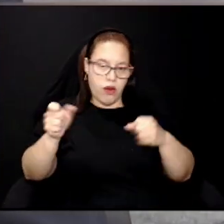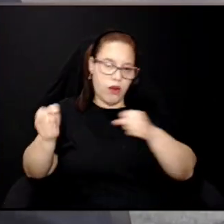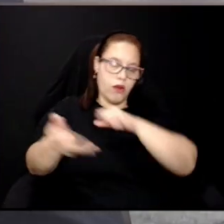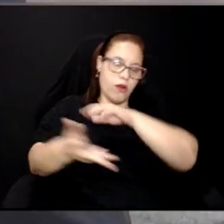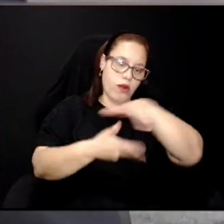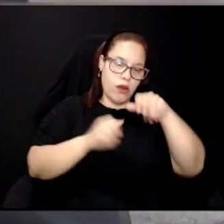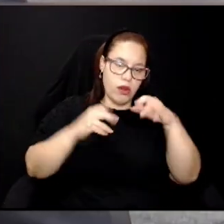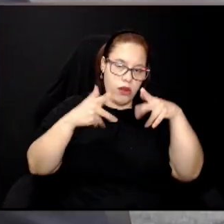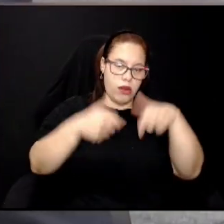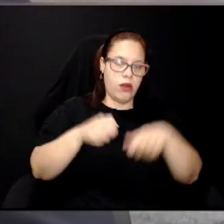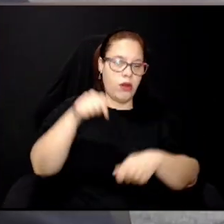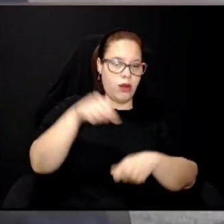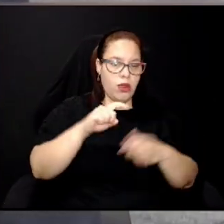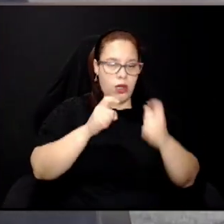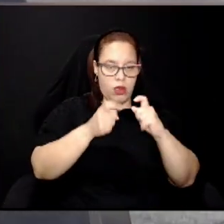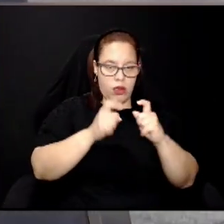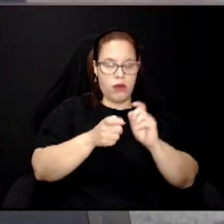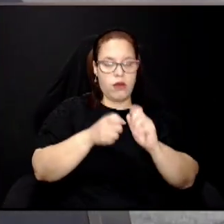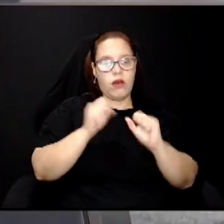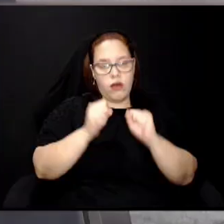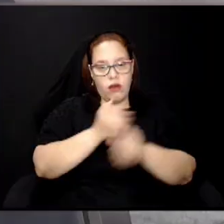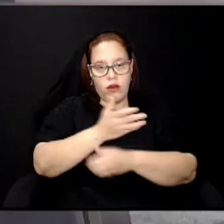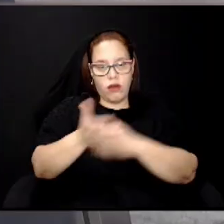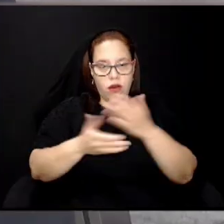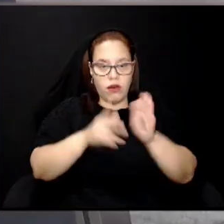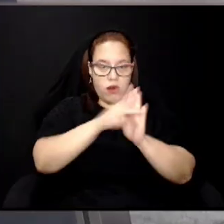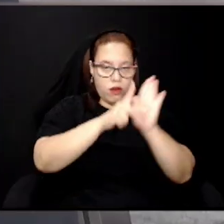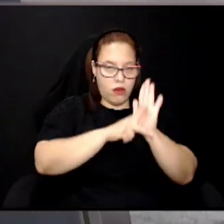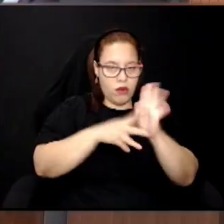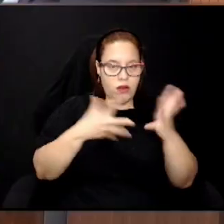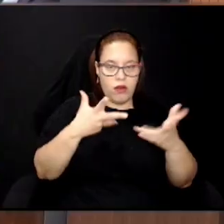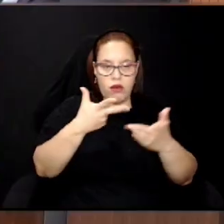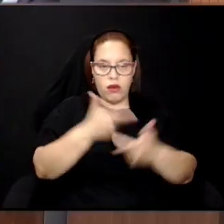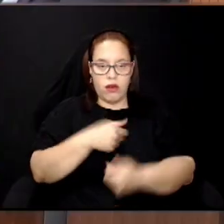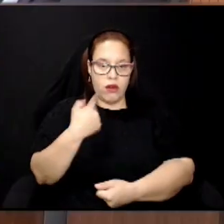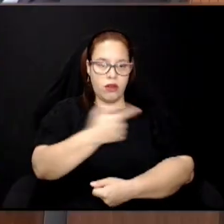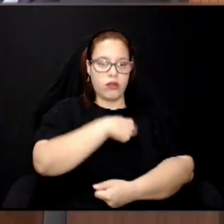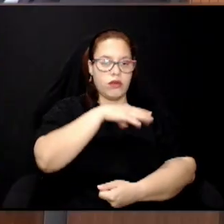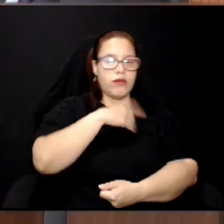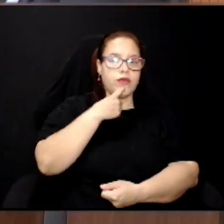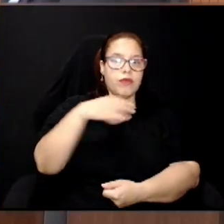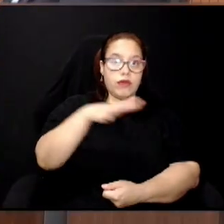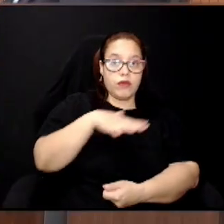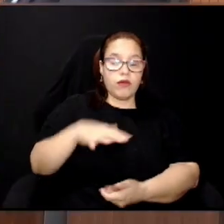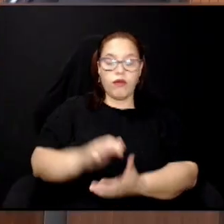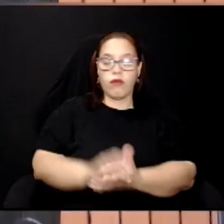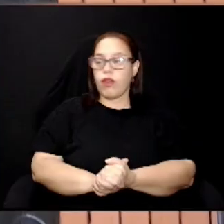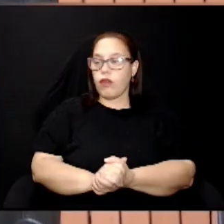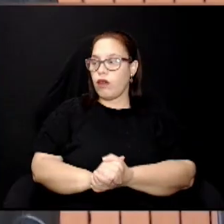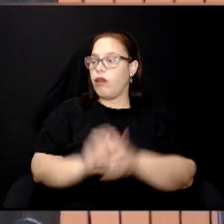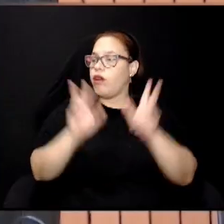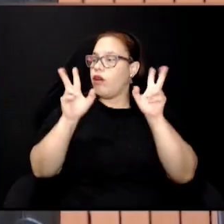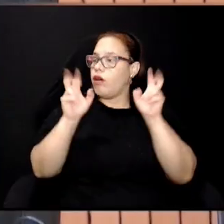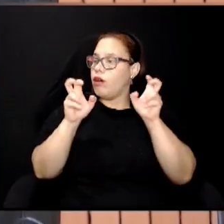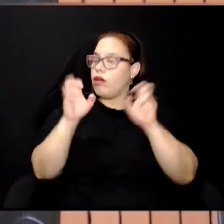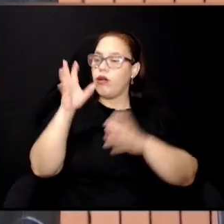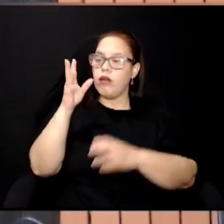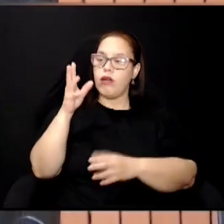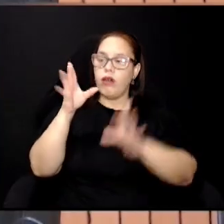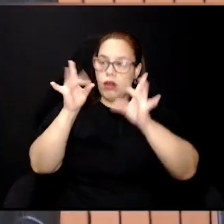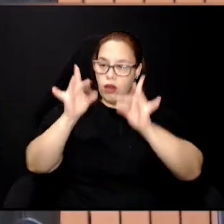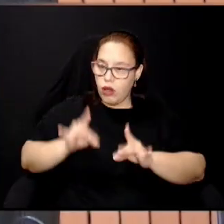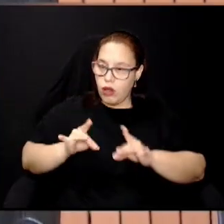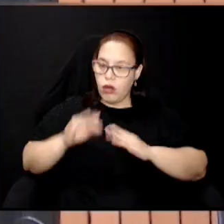dessa reunião, a gente partir com alguns projetos aí maravilhosos para a nossa cidade e região. O tema foi debatido por especialistas do setor.